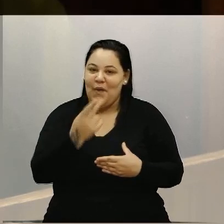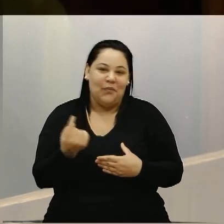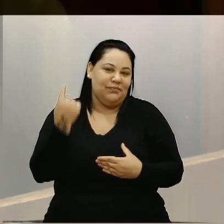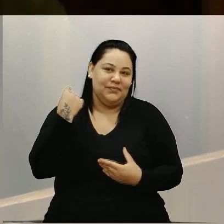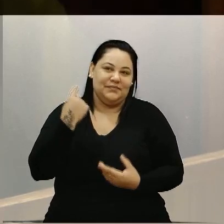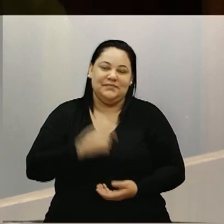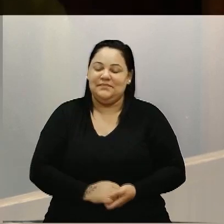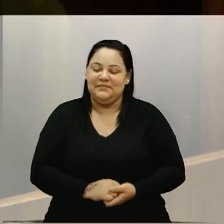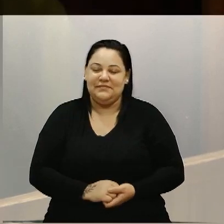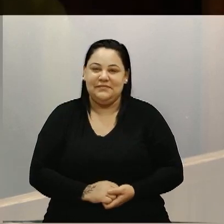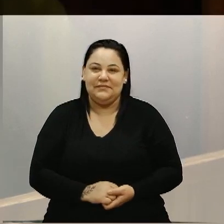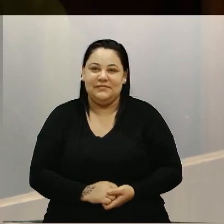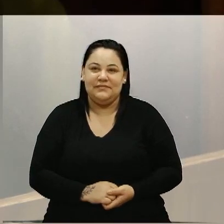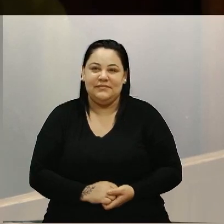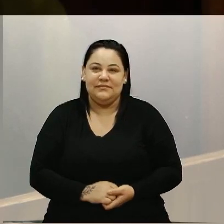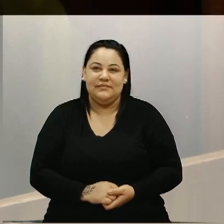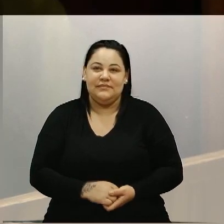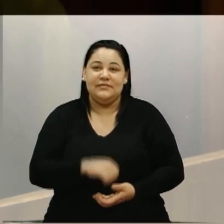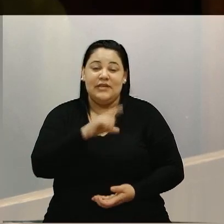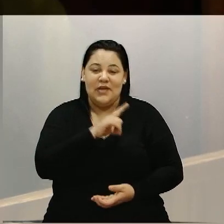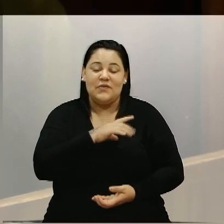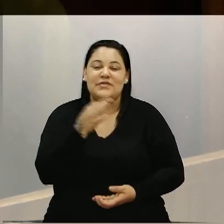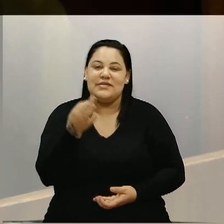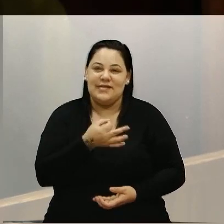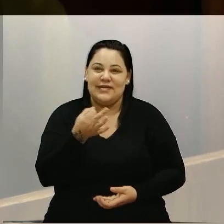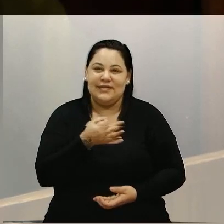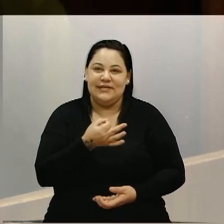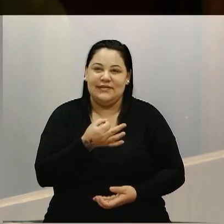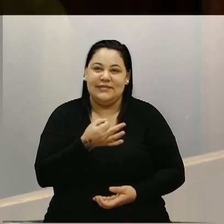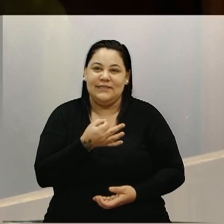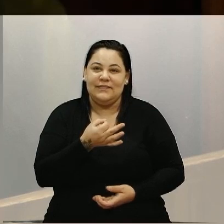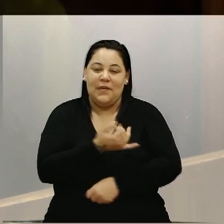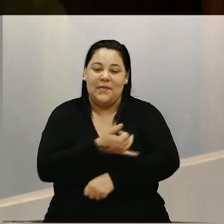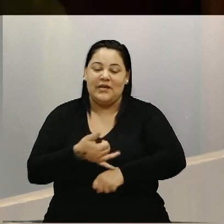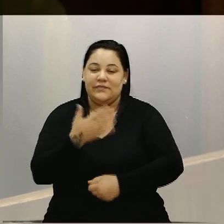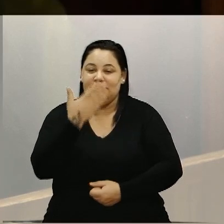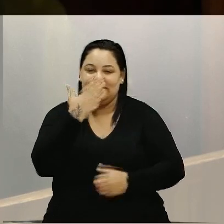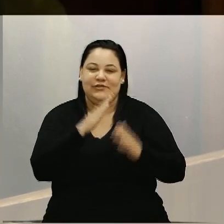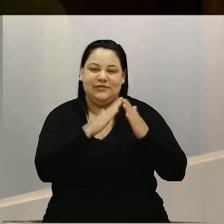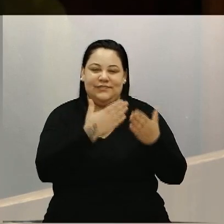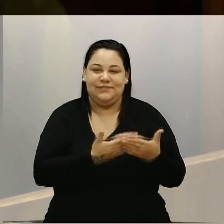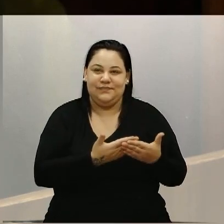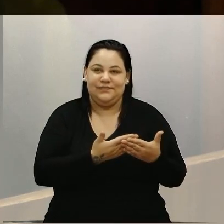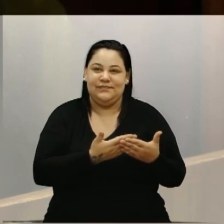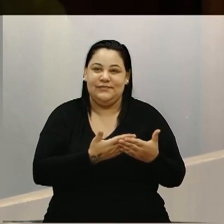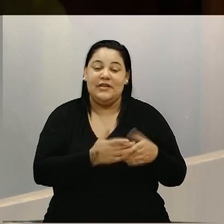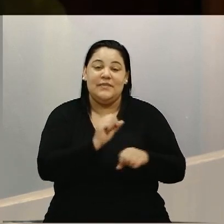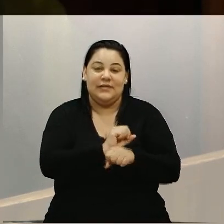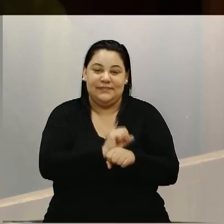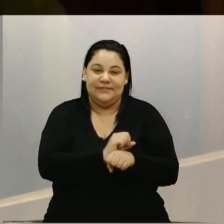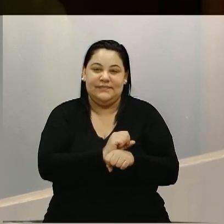época. Temos certeza que ao passarmos em frente à escola e